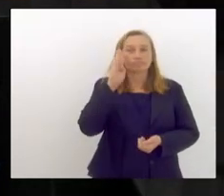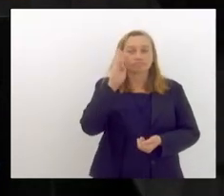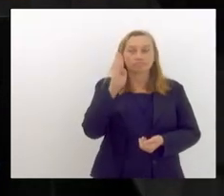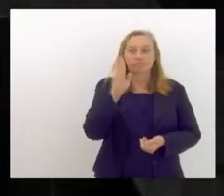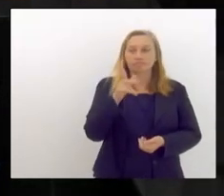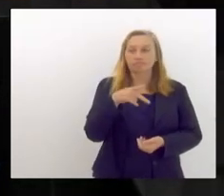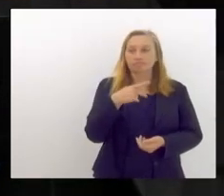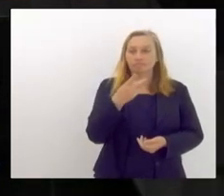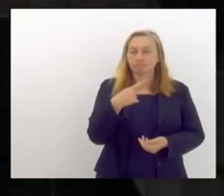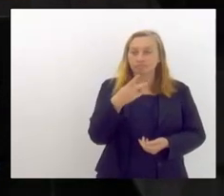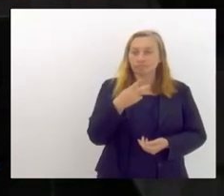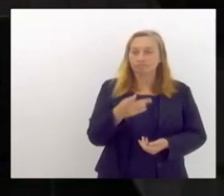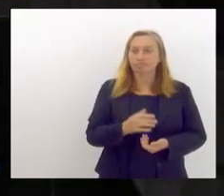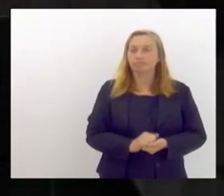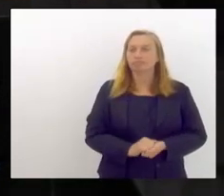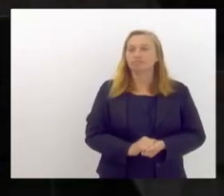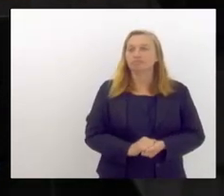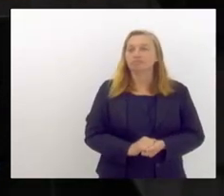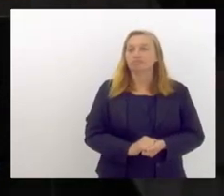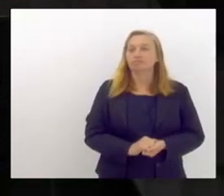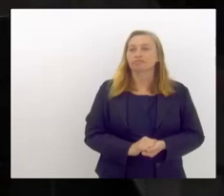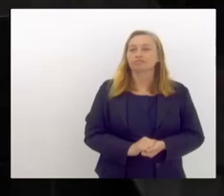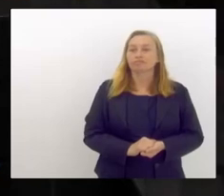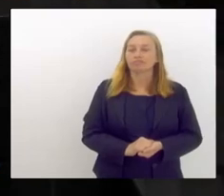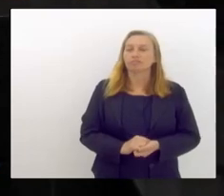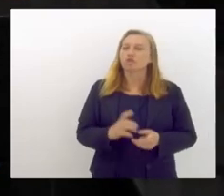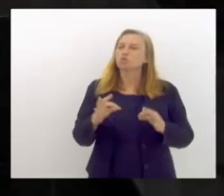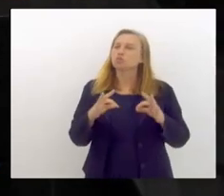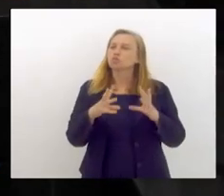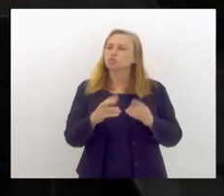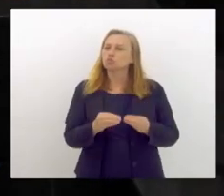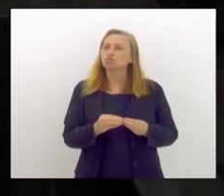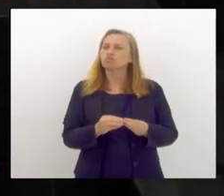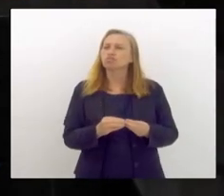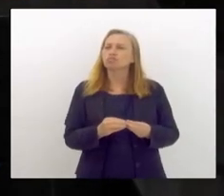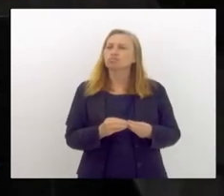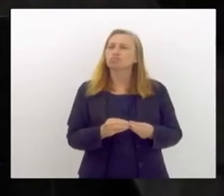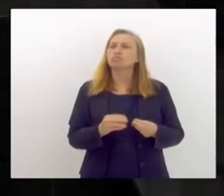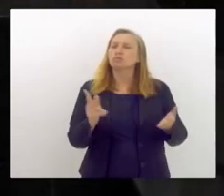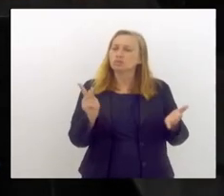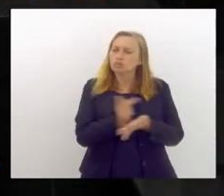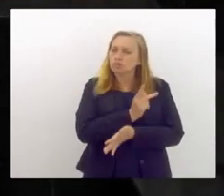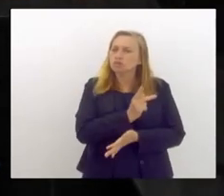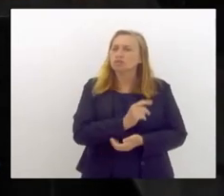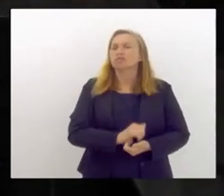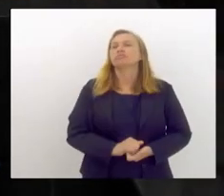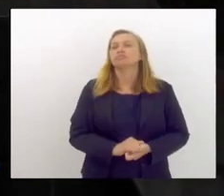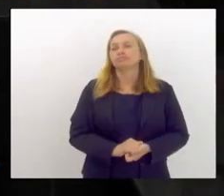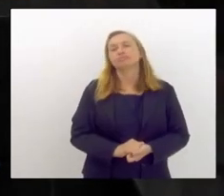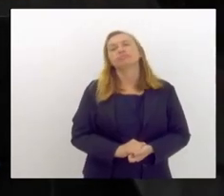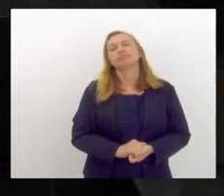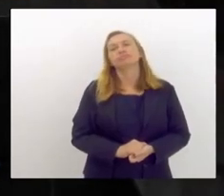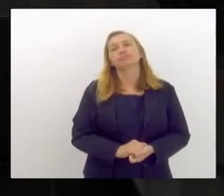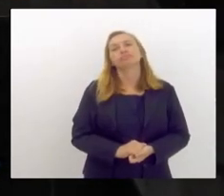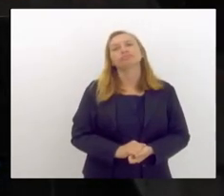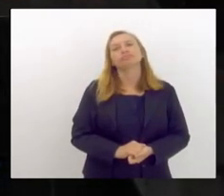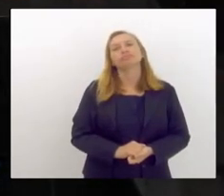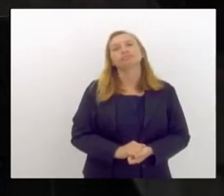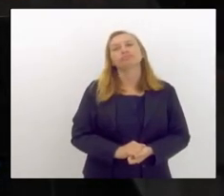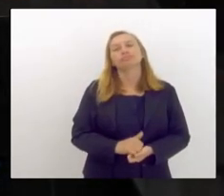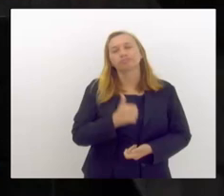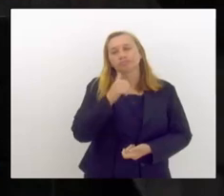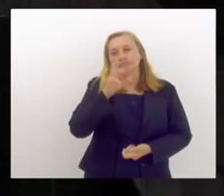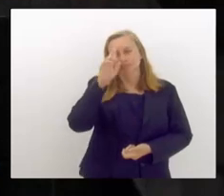emitir juízo de valor sobre tudo aquilo que está acontecendo. Mas a senhora pode